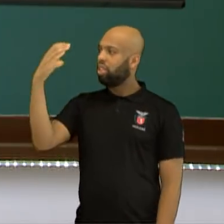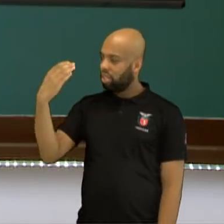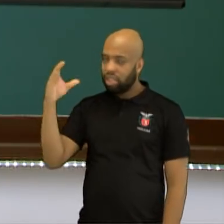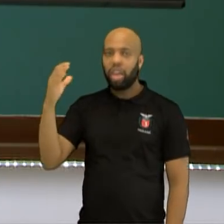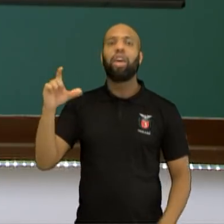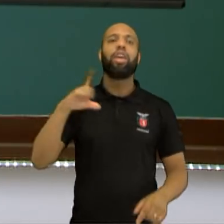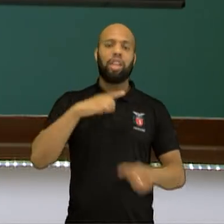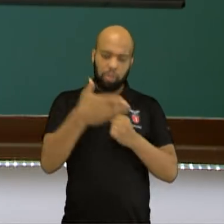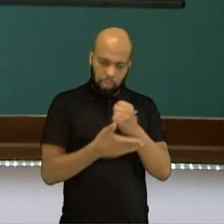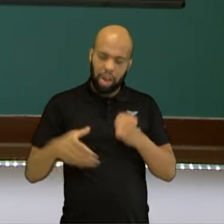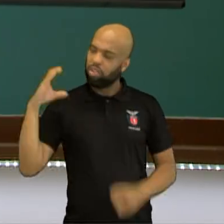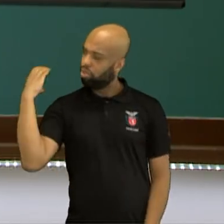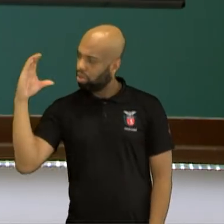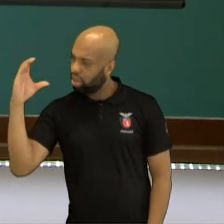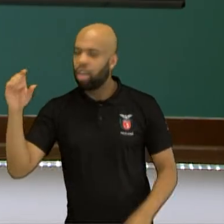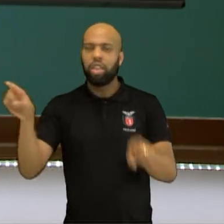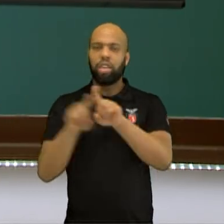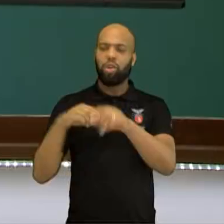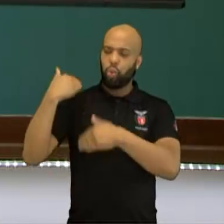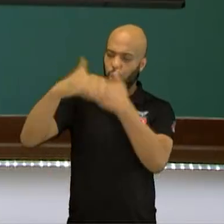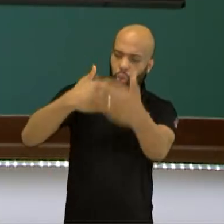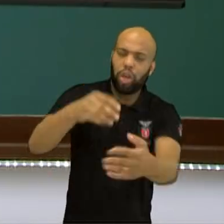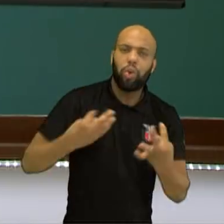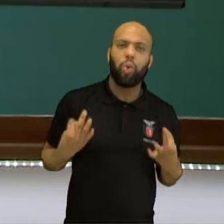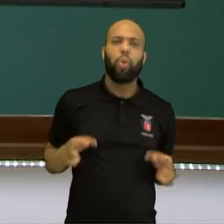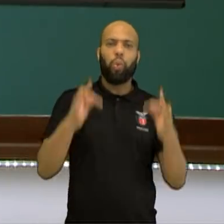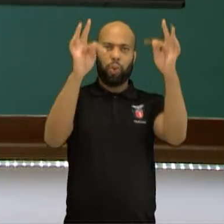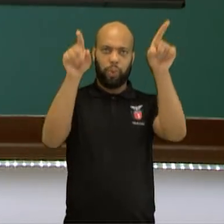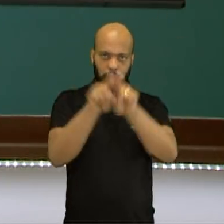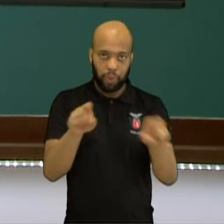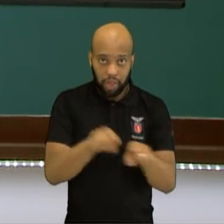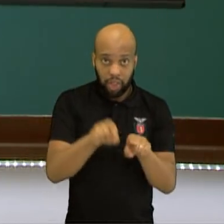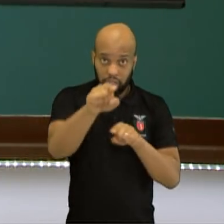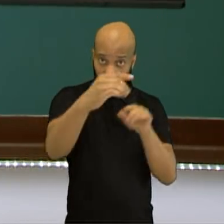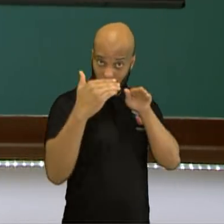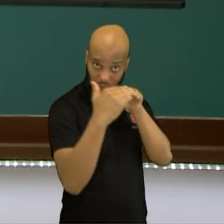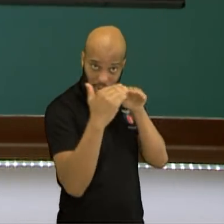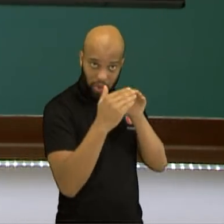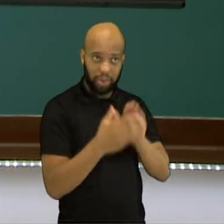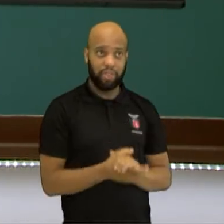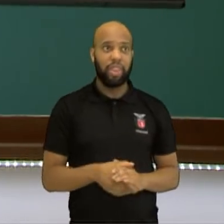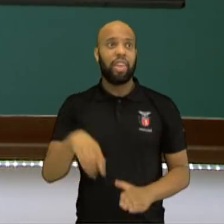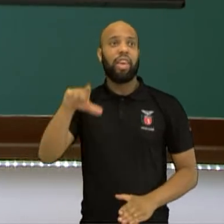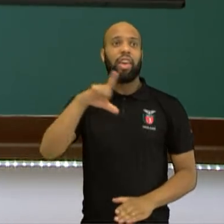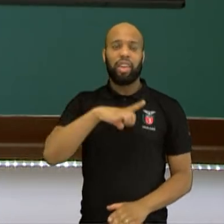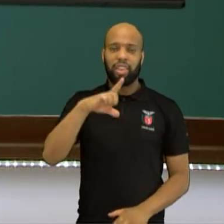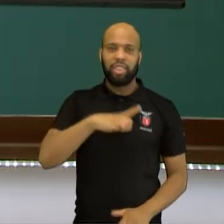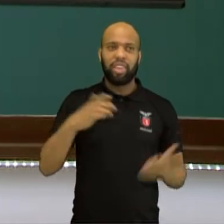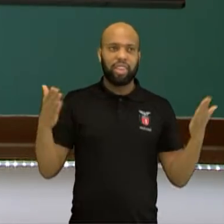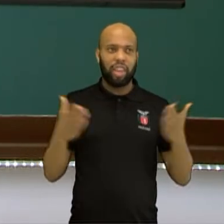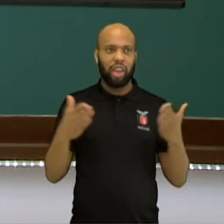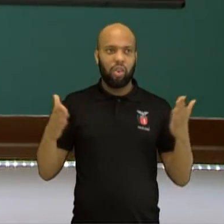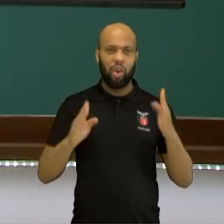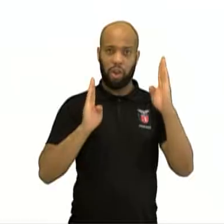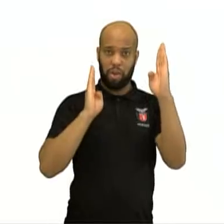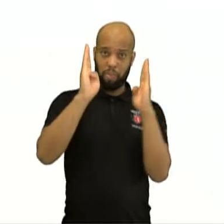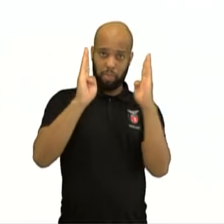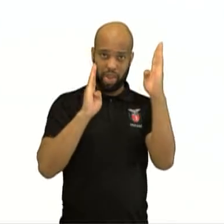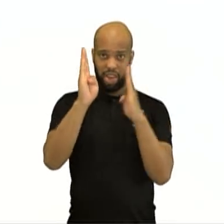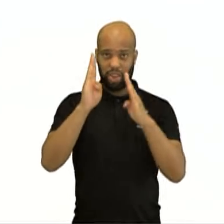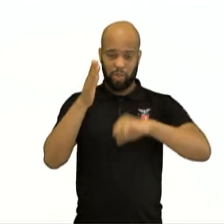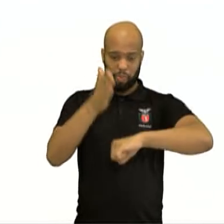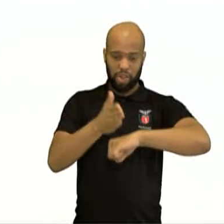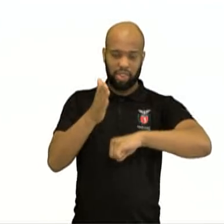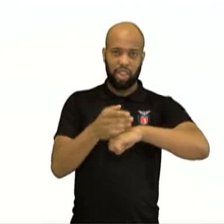que parte do desenvolvimento da tecnologia. Concordam? Segundo uma determinação do período moderno,